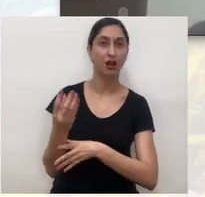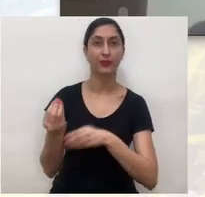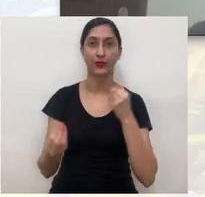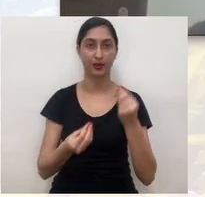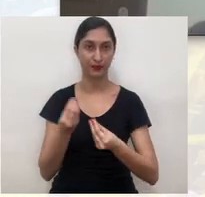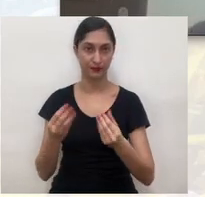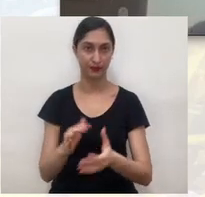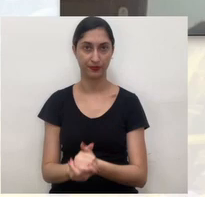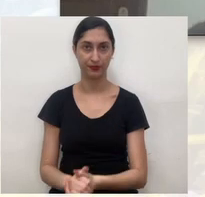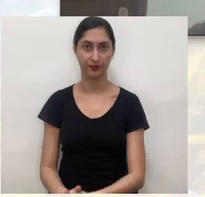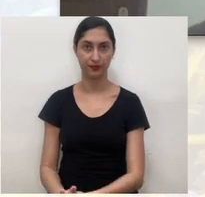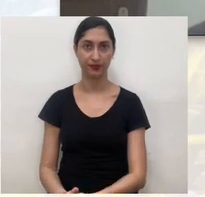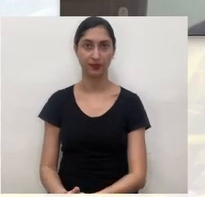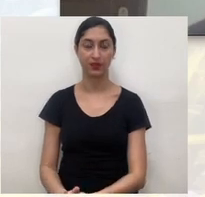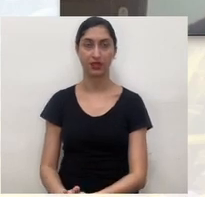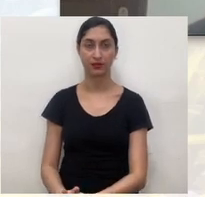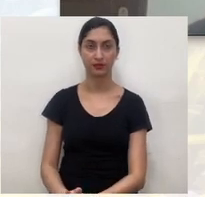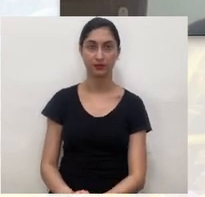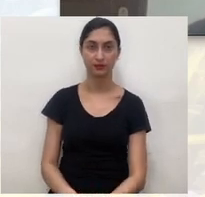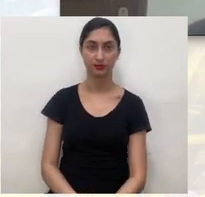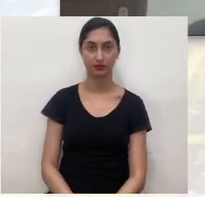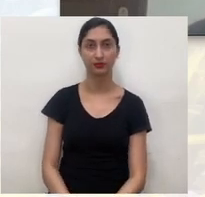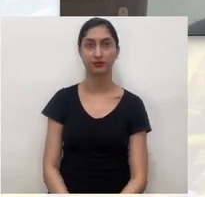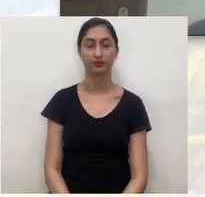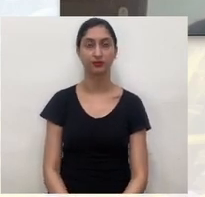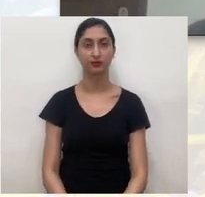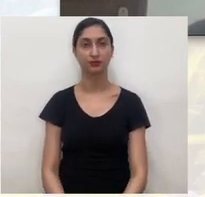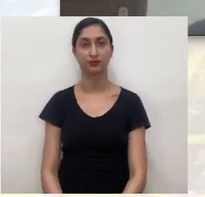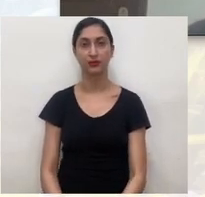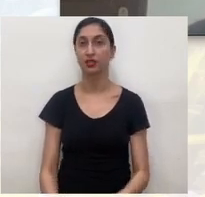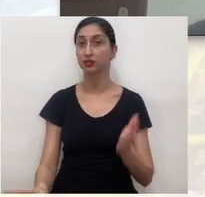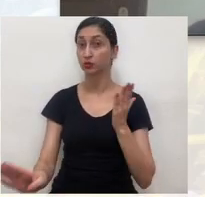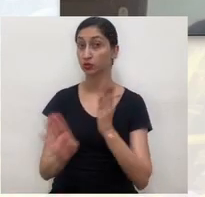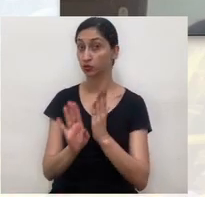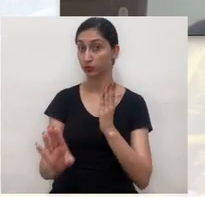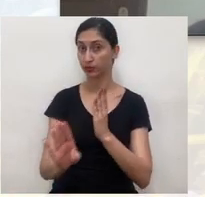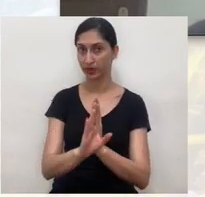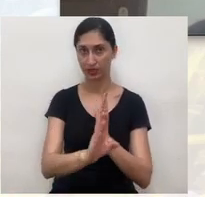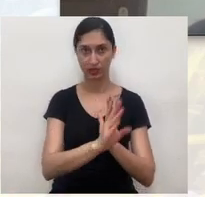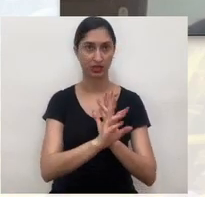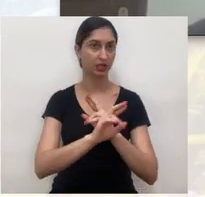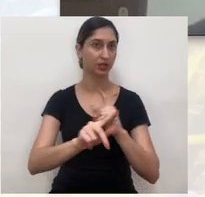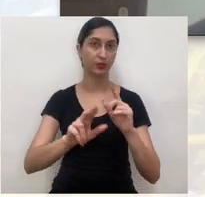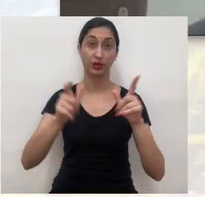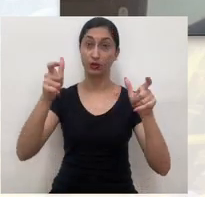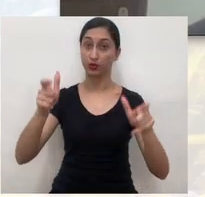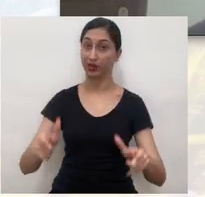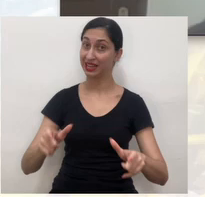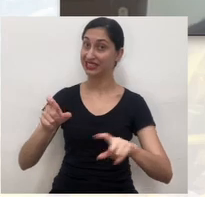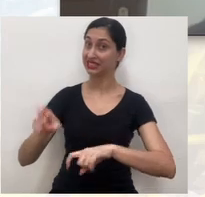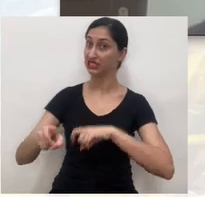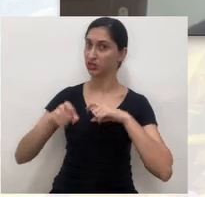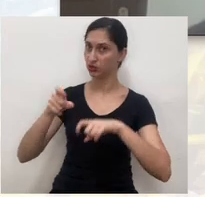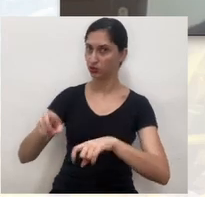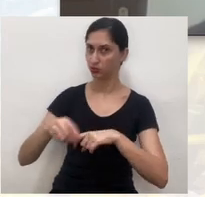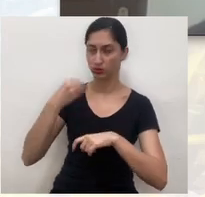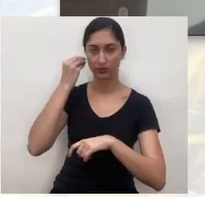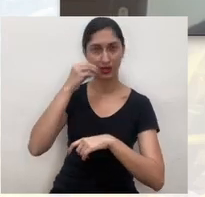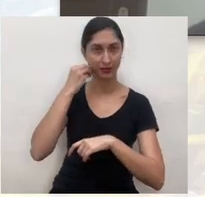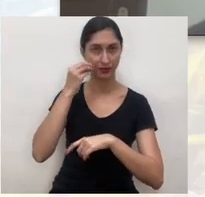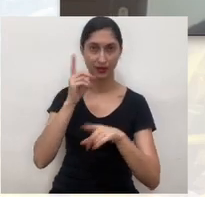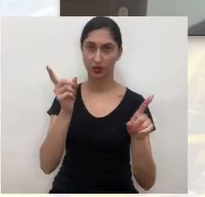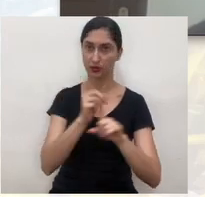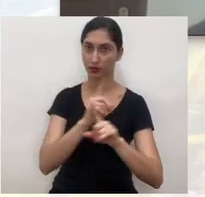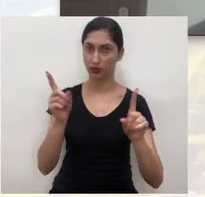uma retificação. As descobertas que ele fez não foram no sítio, assim, experimentando, foram descobertas em coleta